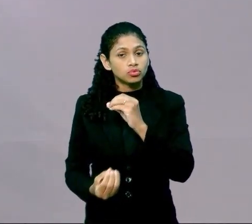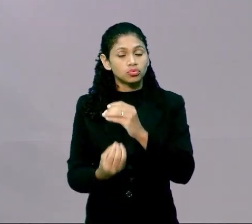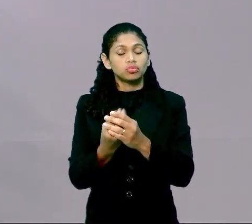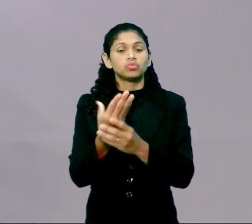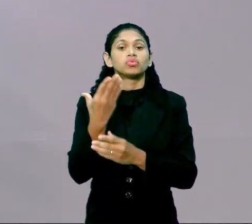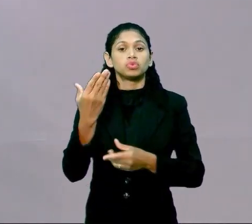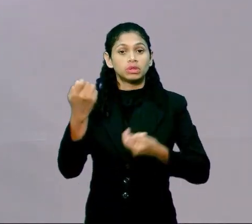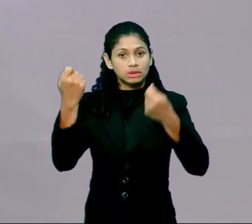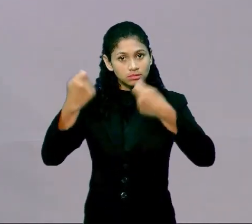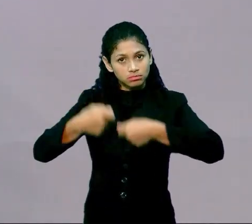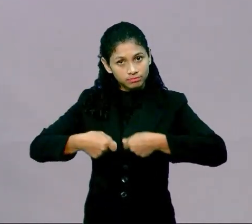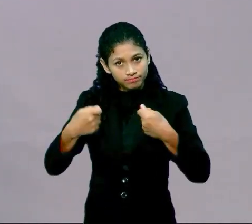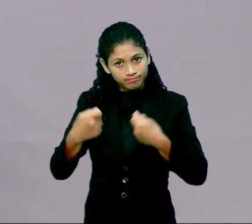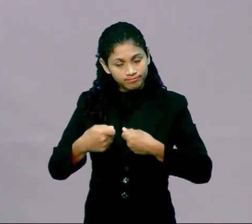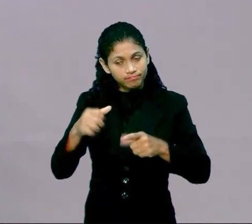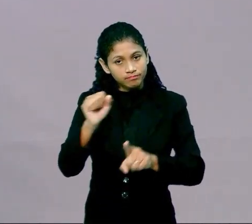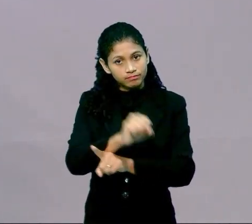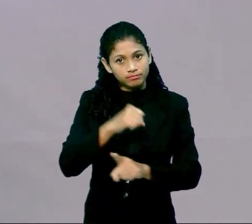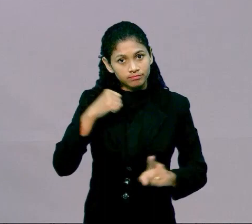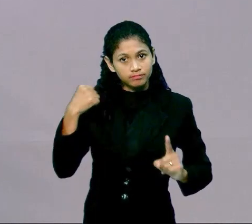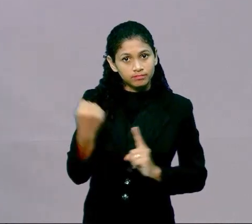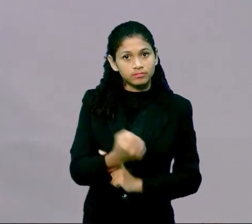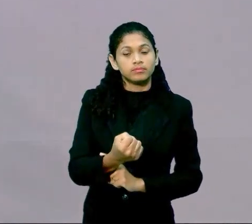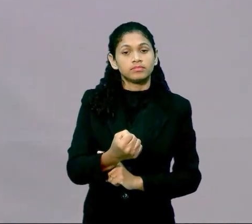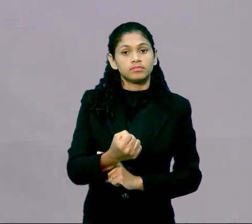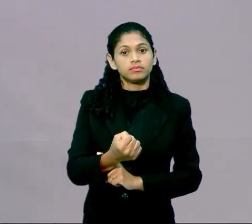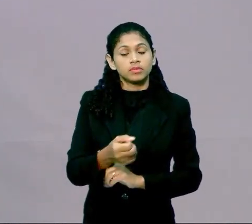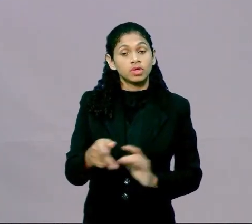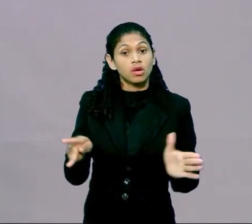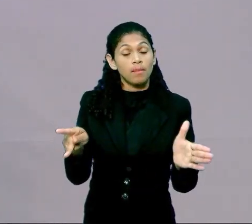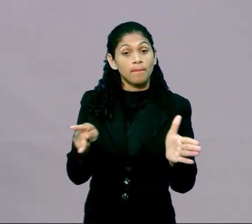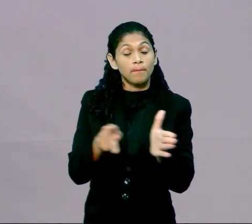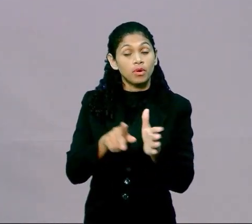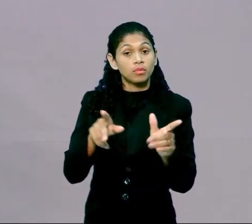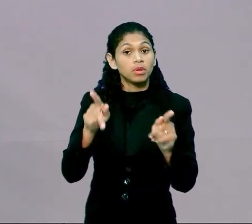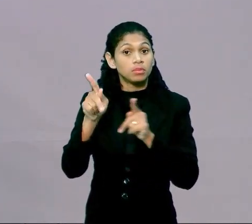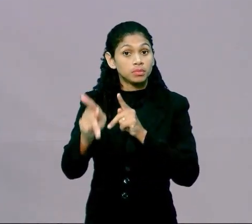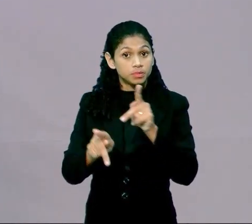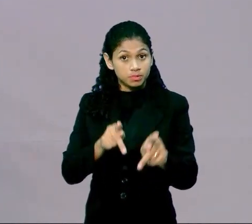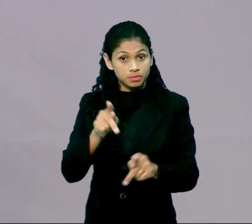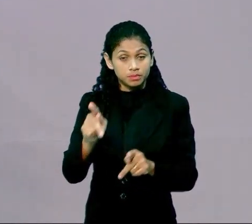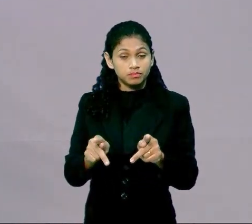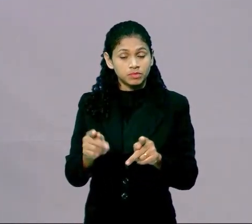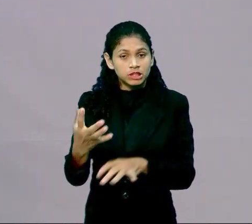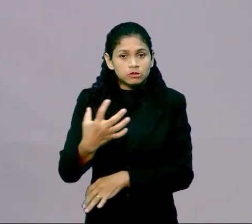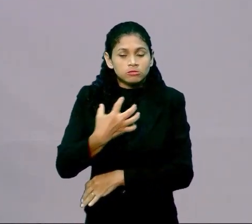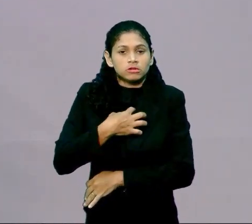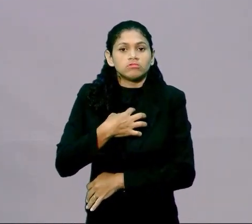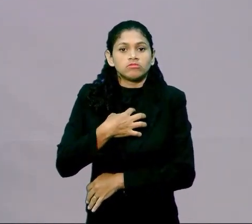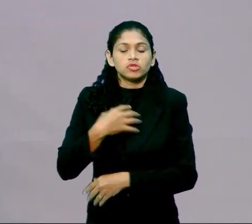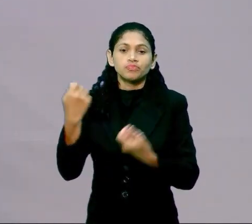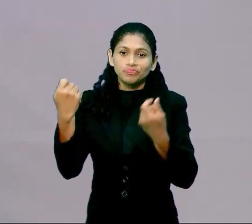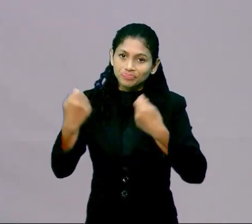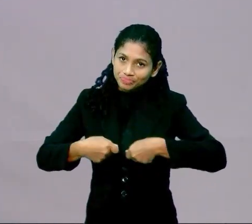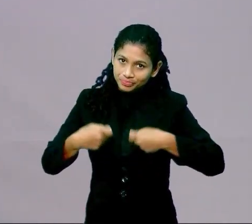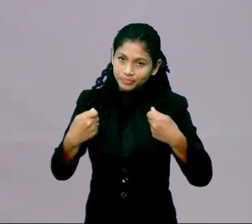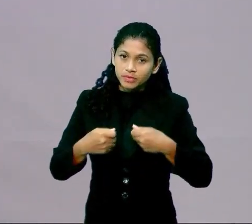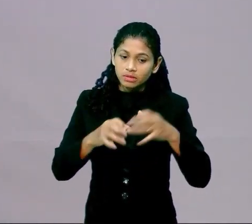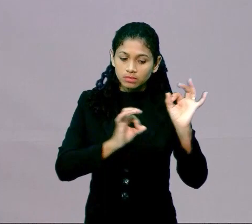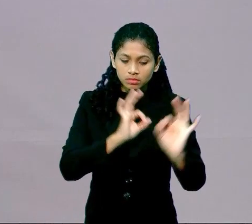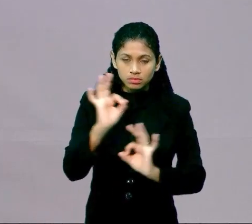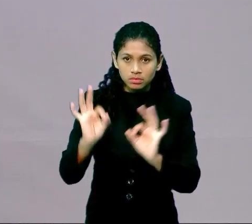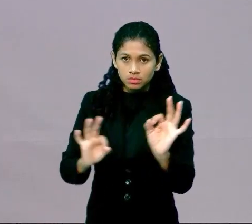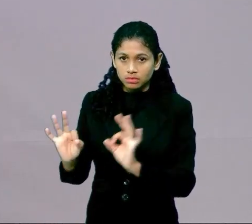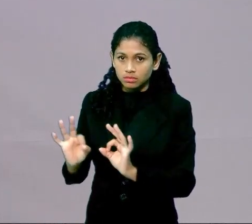das necessidades sociais em que a própria população ela sentiu a necessidade de se